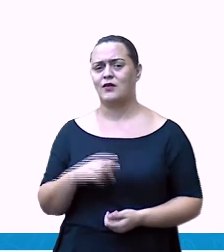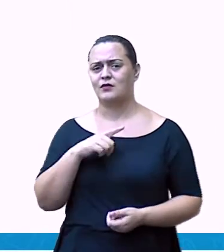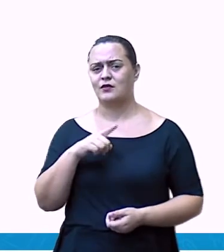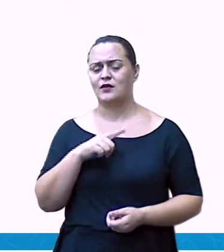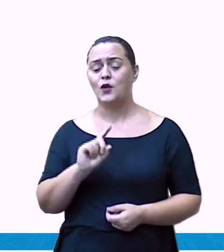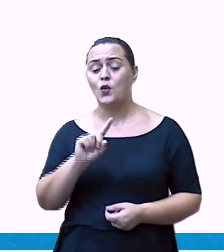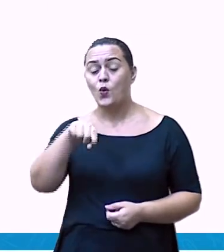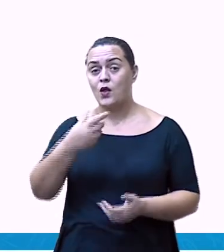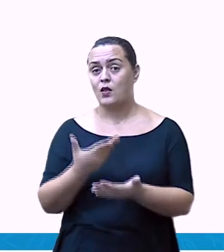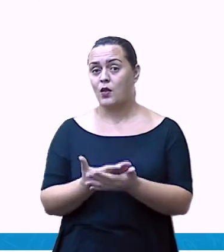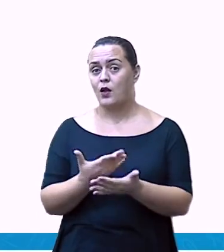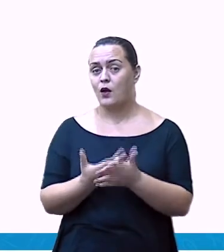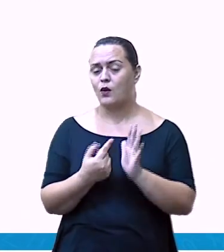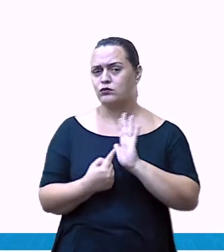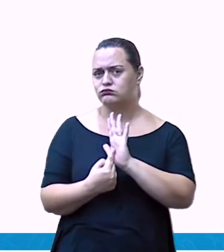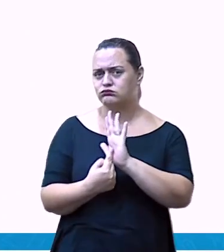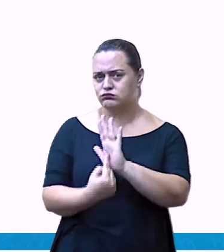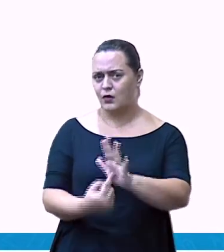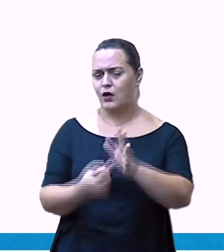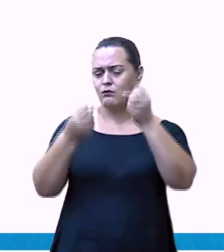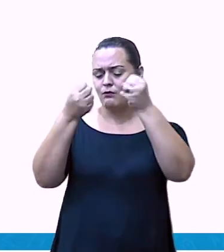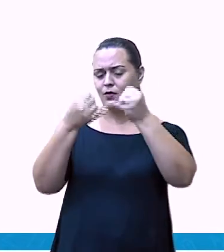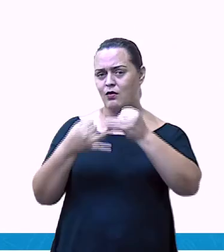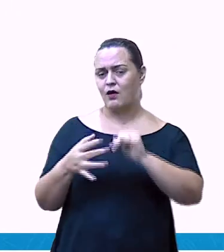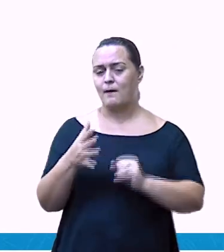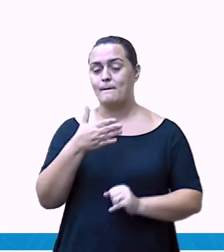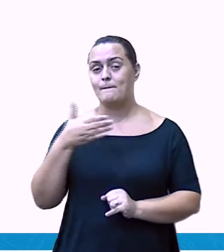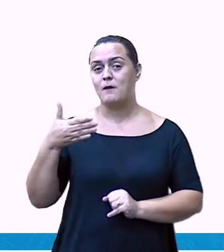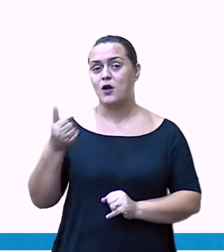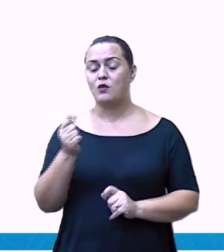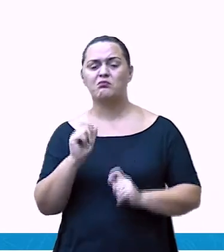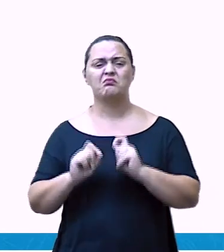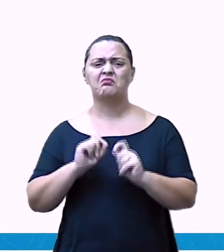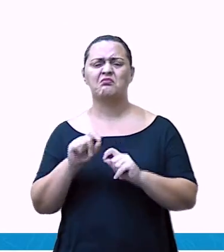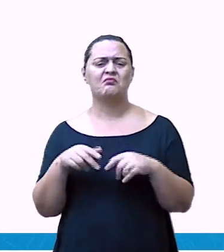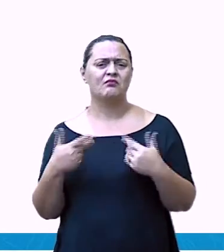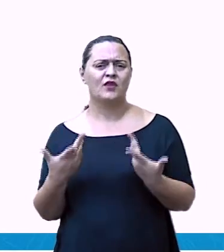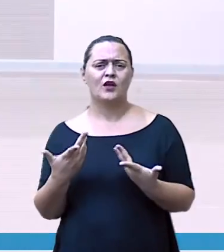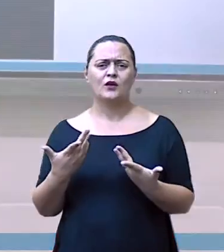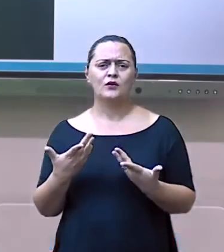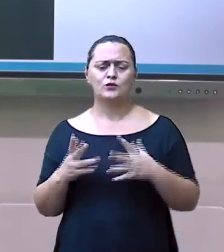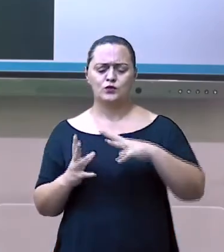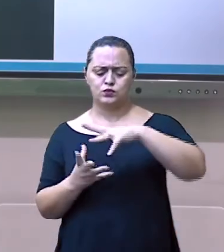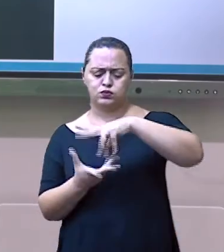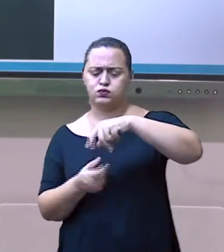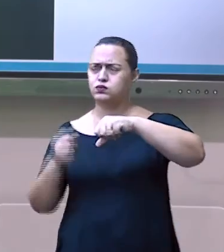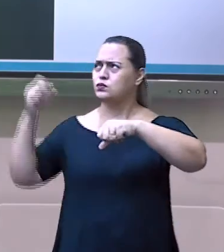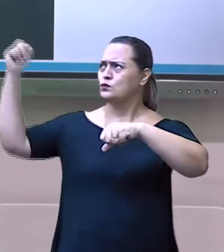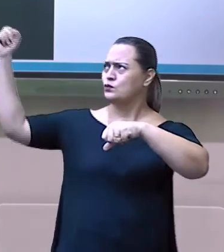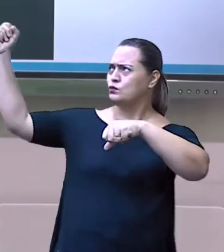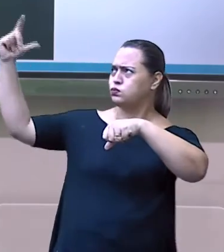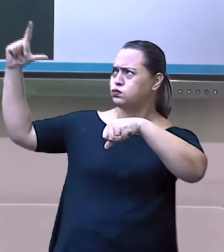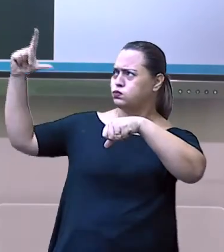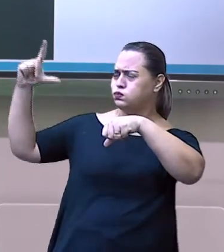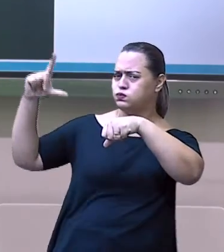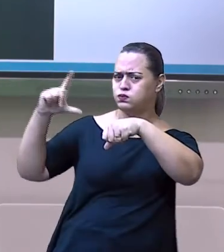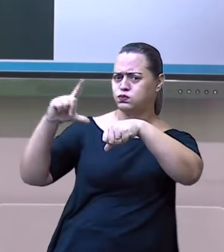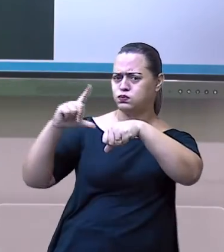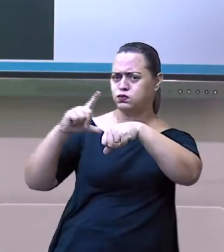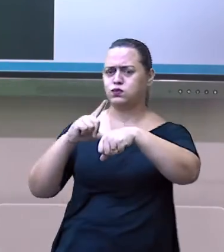que nós vamos mostrar isso também para vocês e mostrar que é por isso que nós